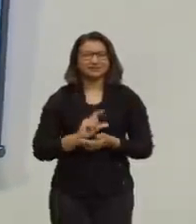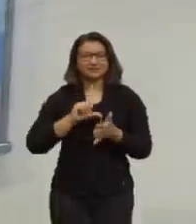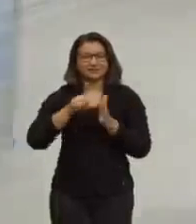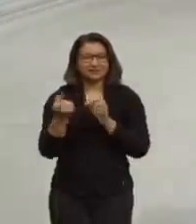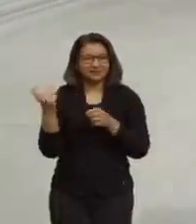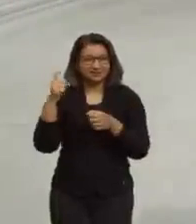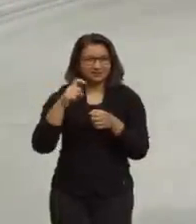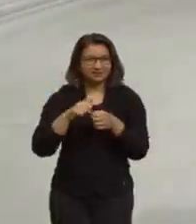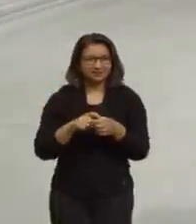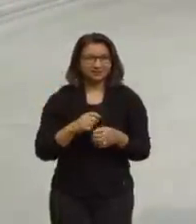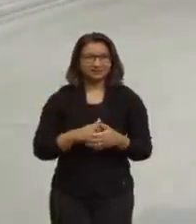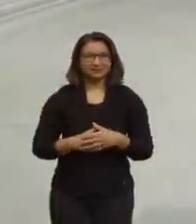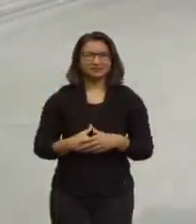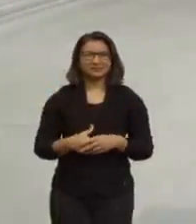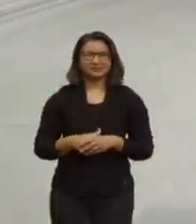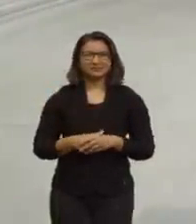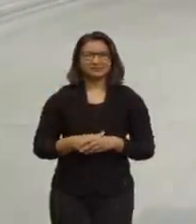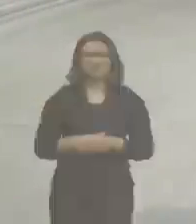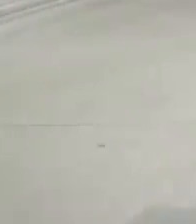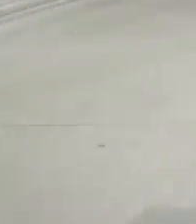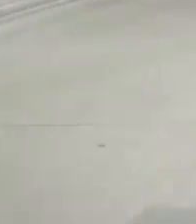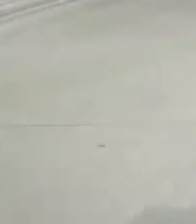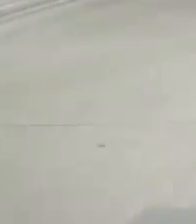Já voltamos.